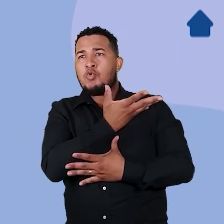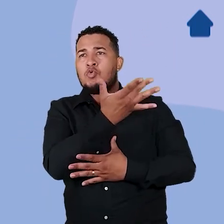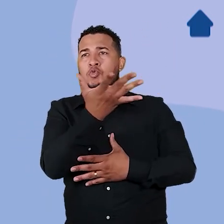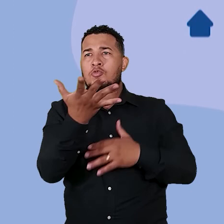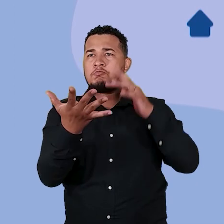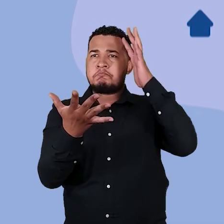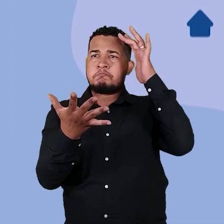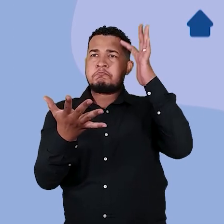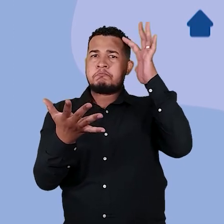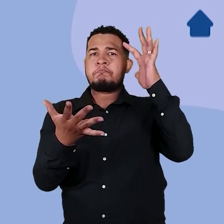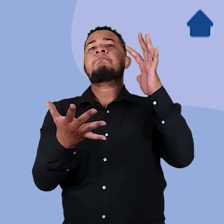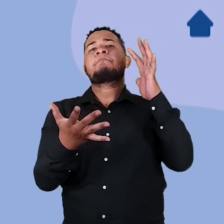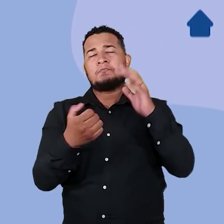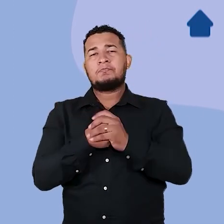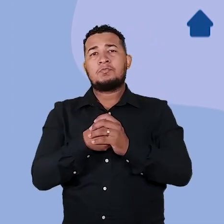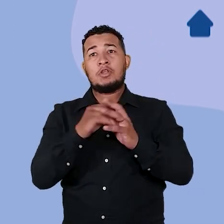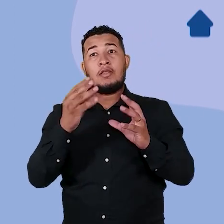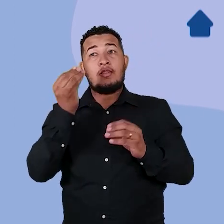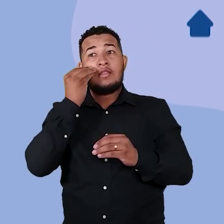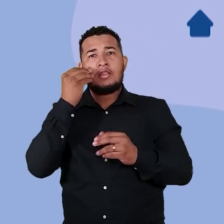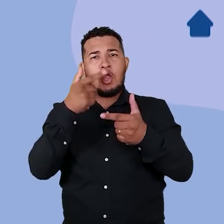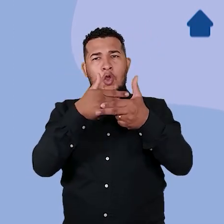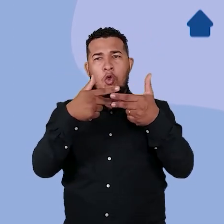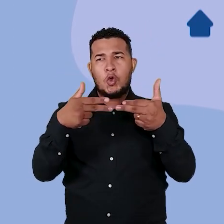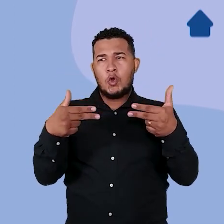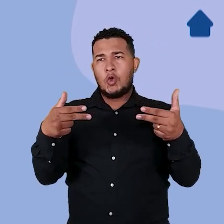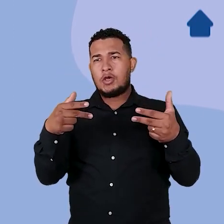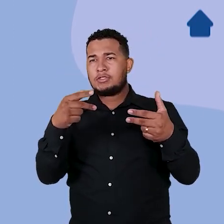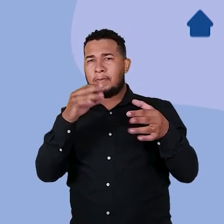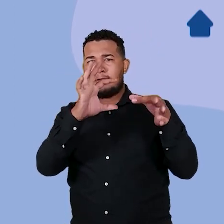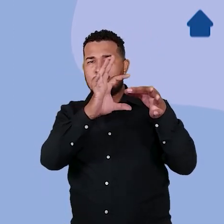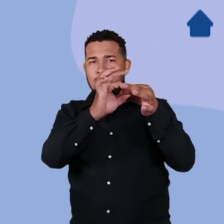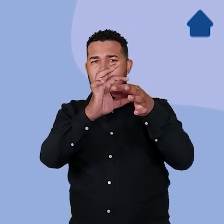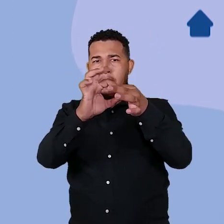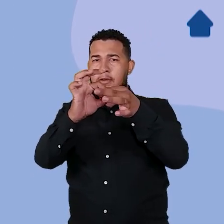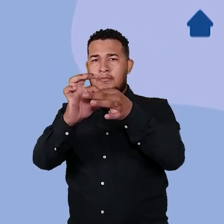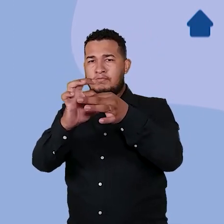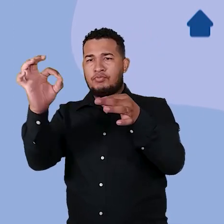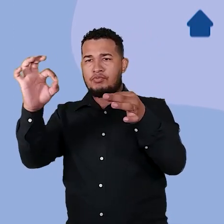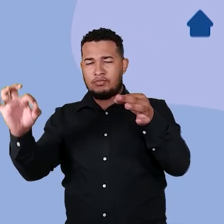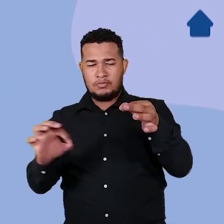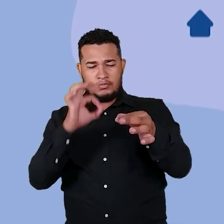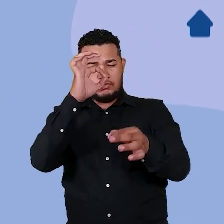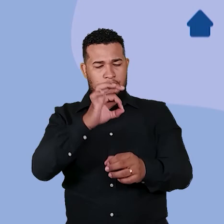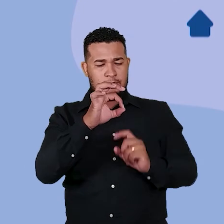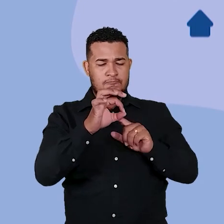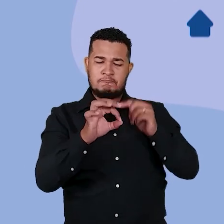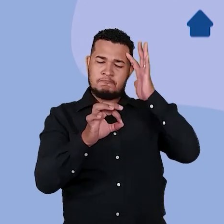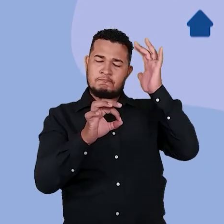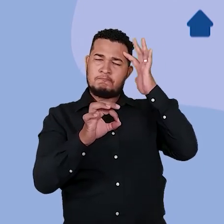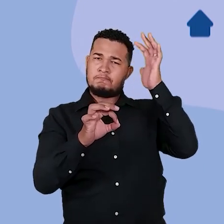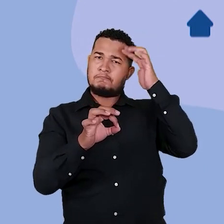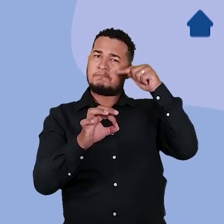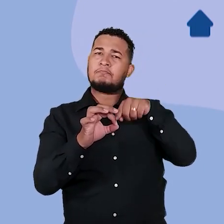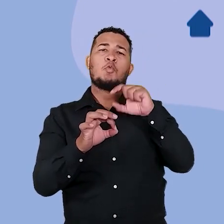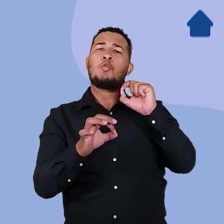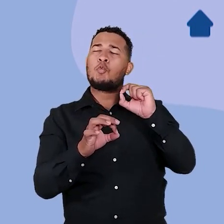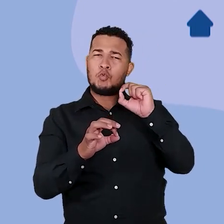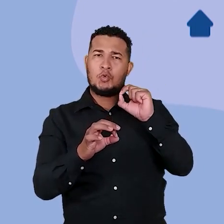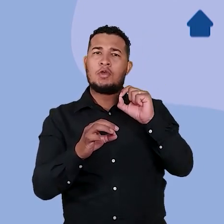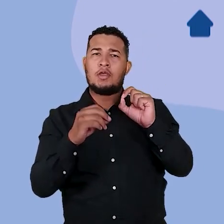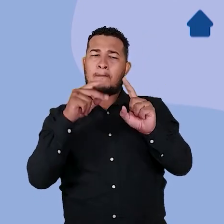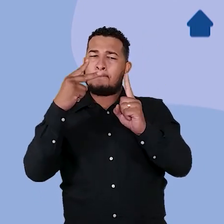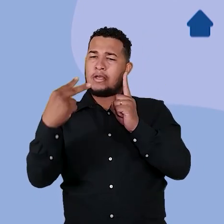problematização do mundo. A tentativa de você tirar as coisas do seu lugar comum para